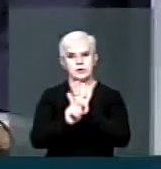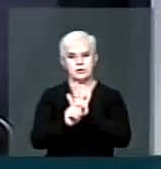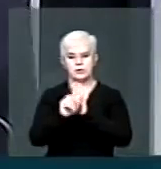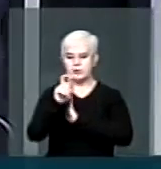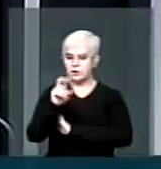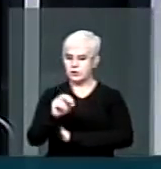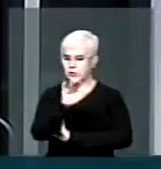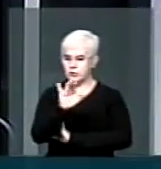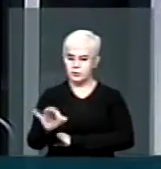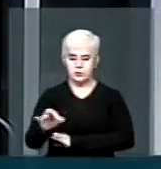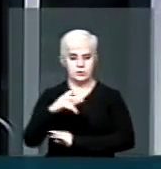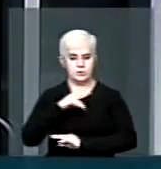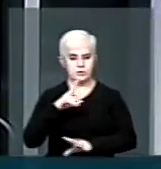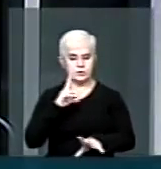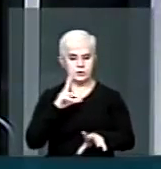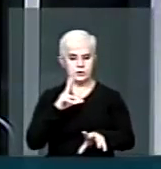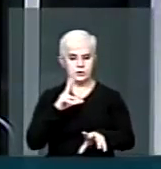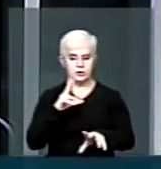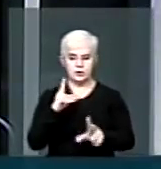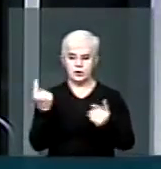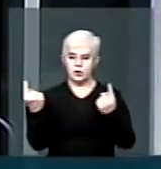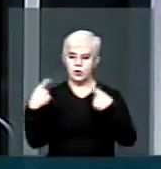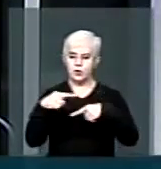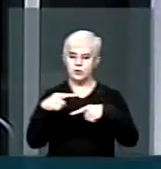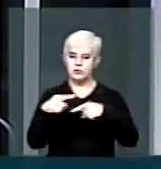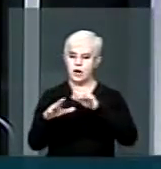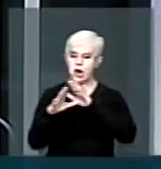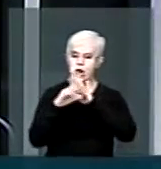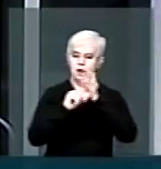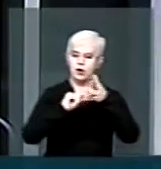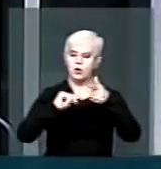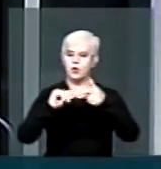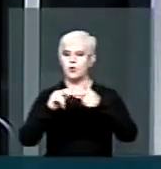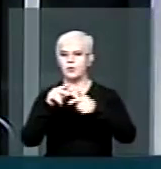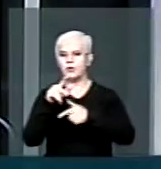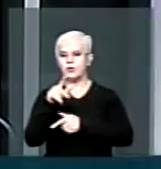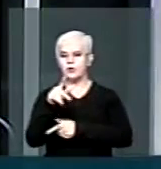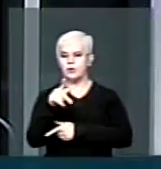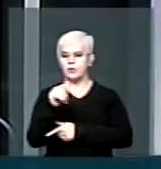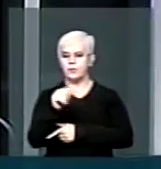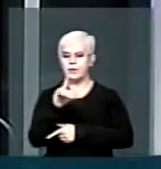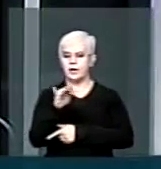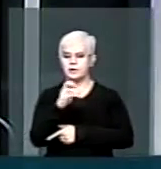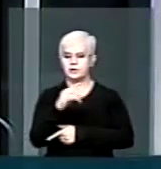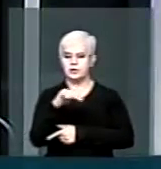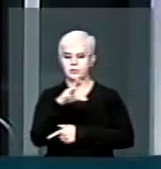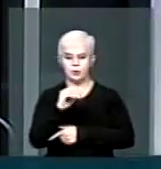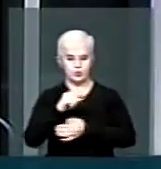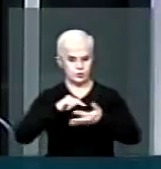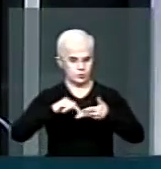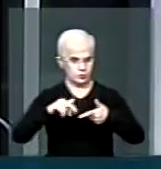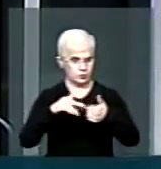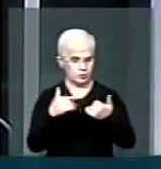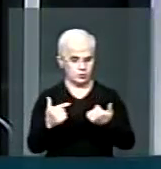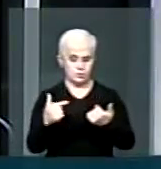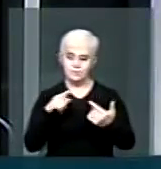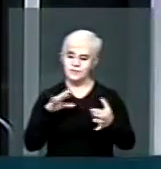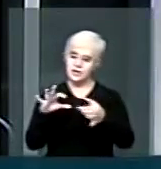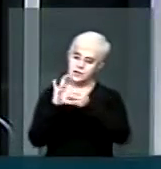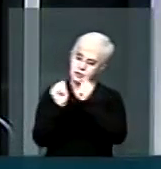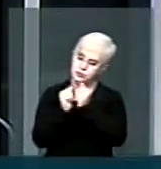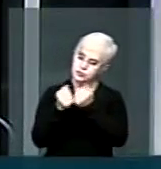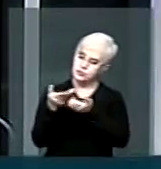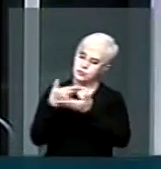50% são por crimes contra o patrimônio, como furtos, roubos, estelionato e extorsões. Uma coisa está ligada à